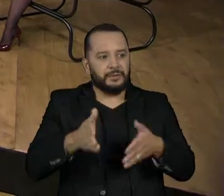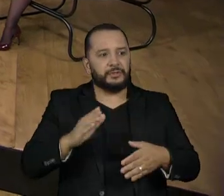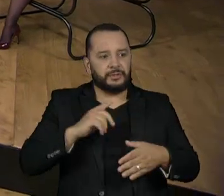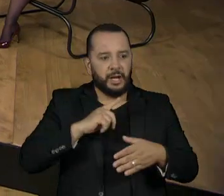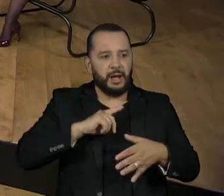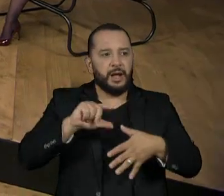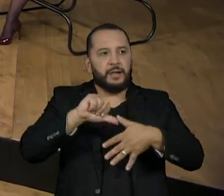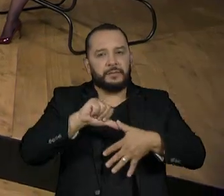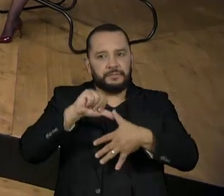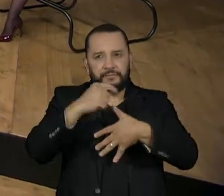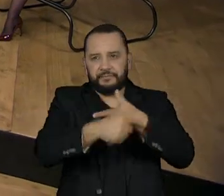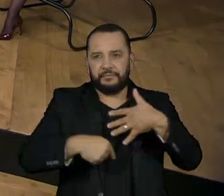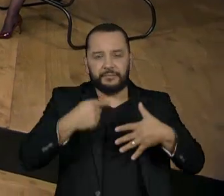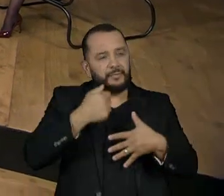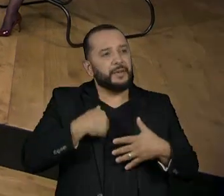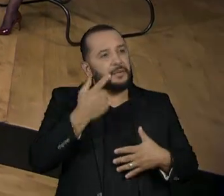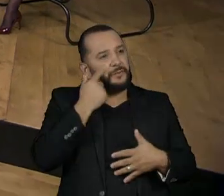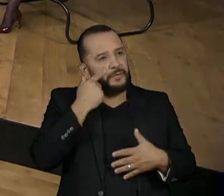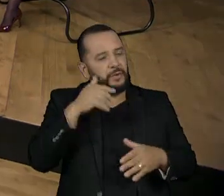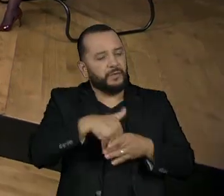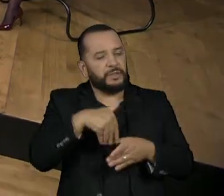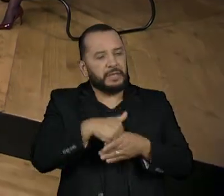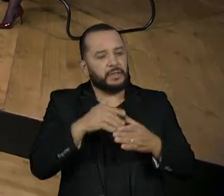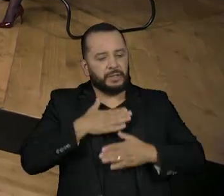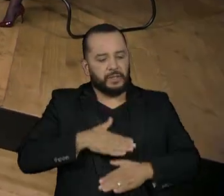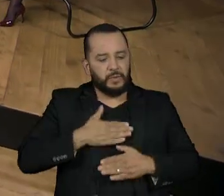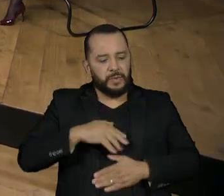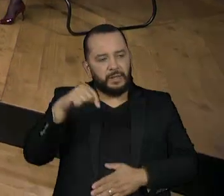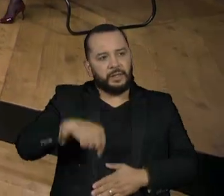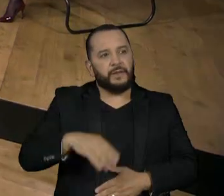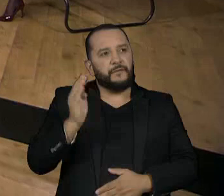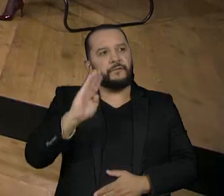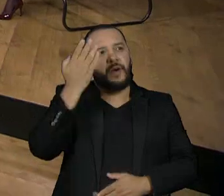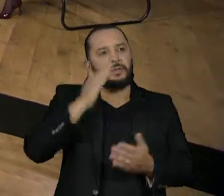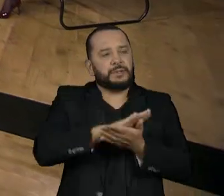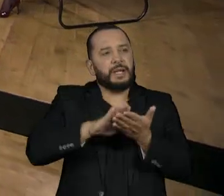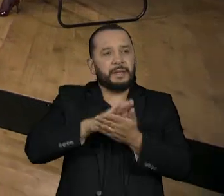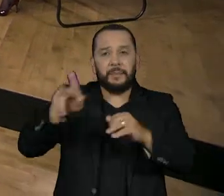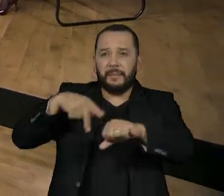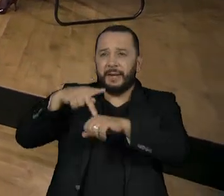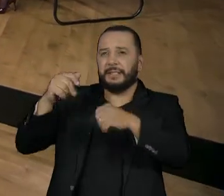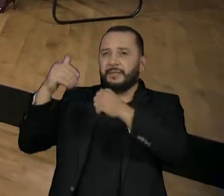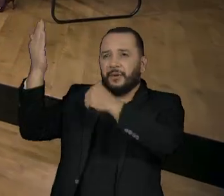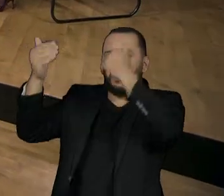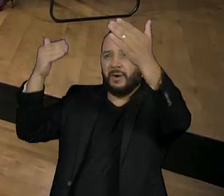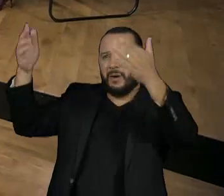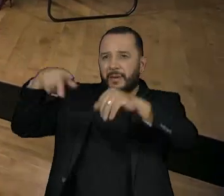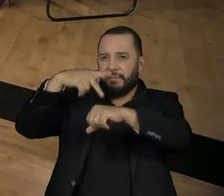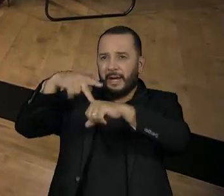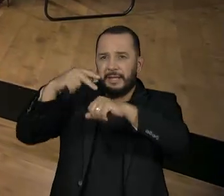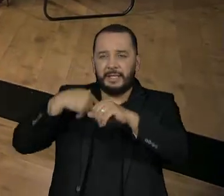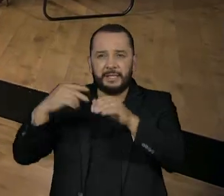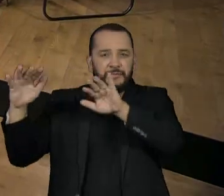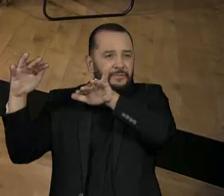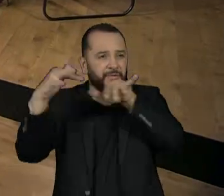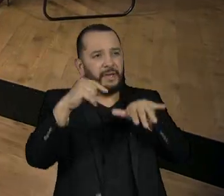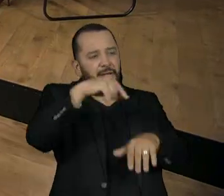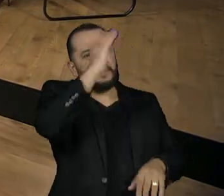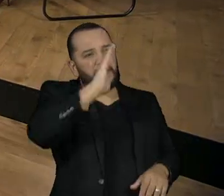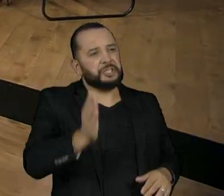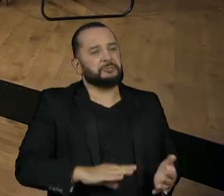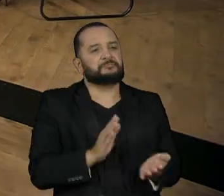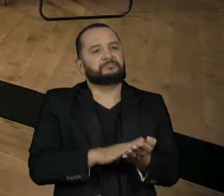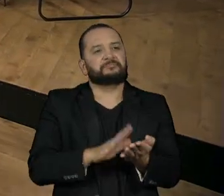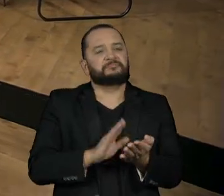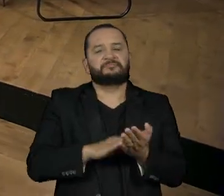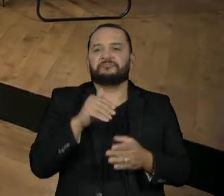e tranquilo, sem menor fraude, né? Então a gente vê mesmo os órgãos internacionais reconhecendo a legitimidade dessas eleições, mas